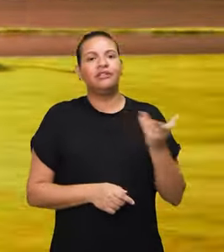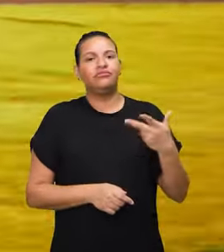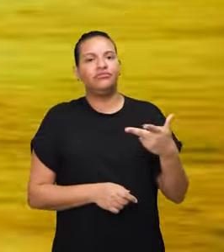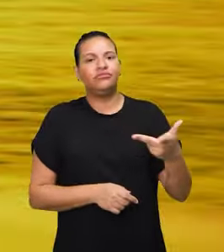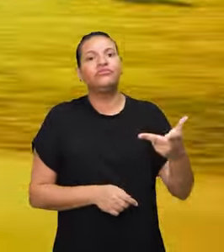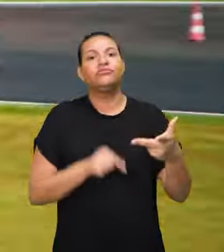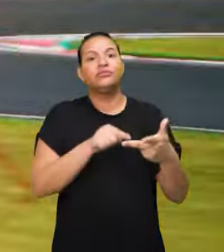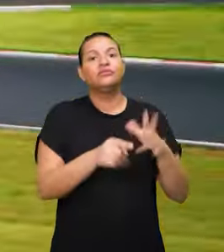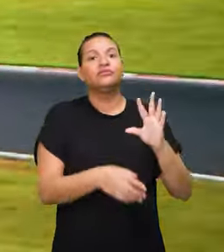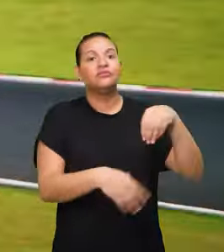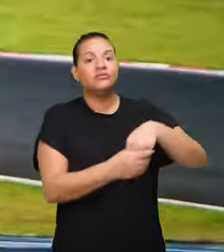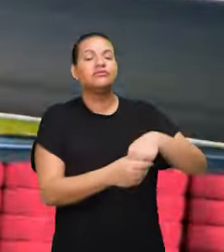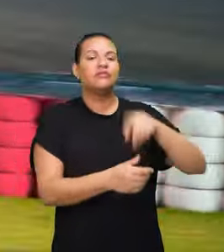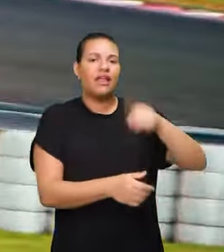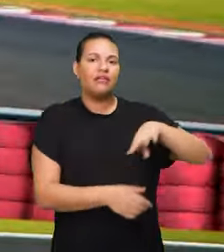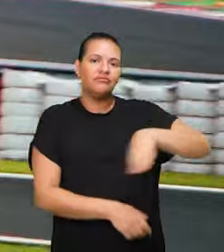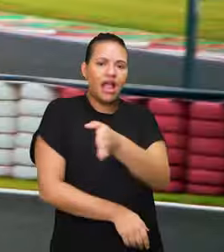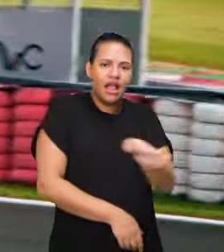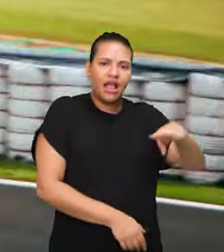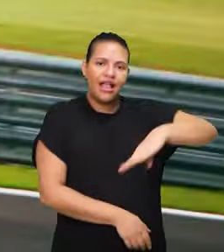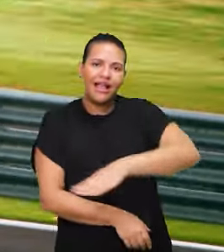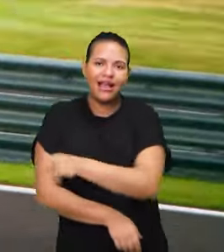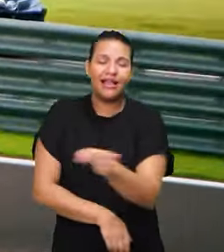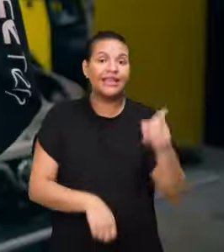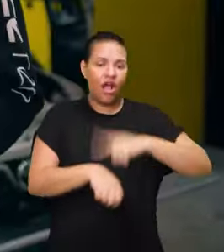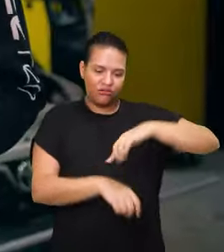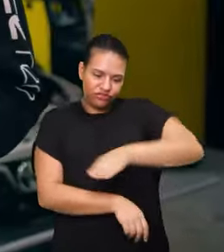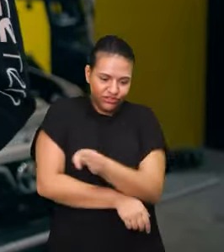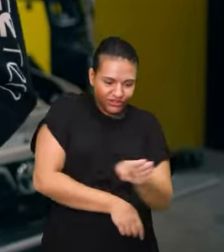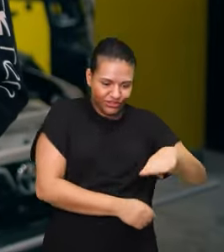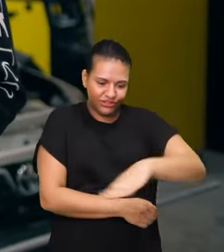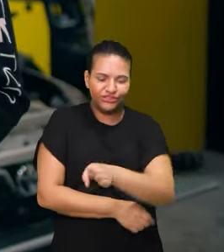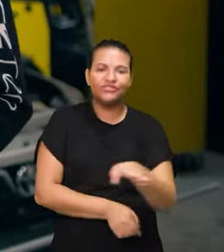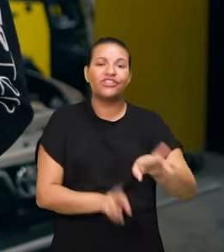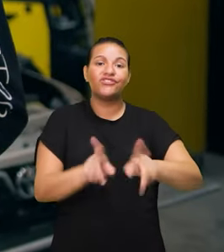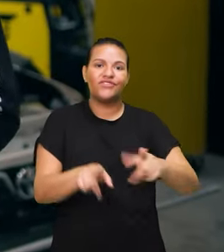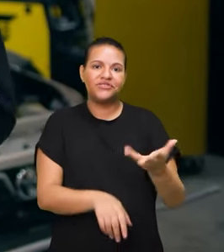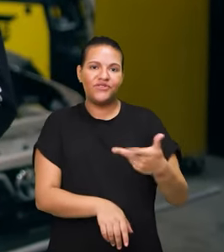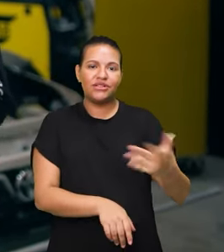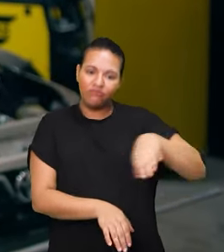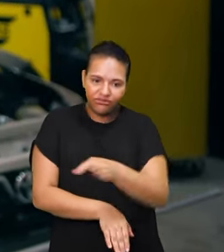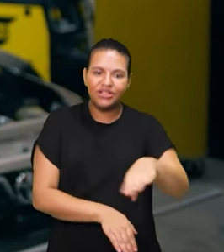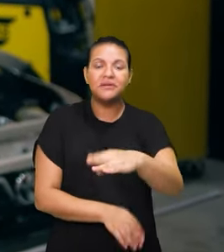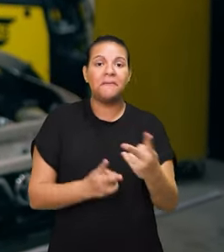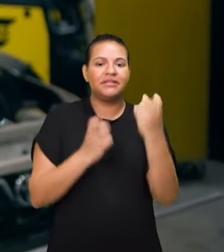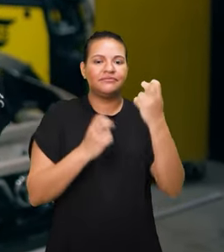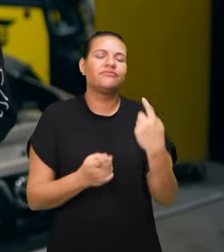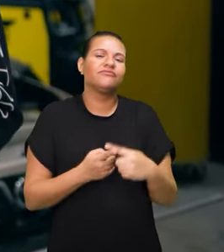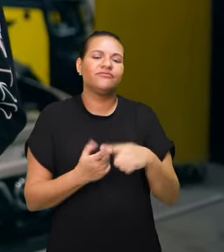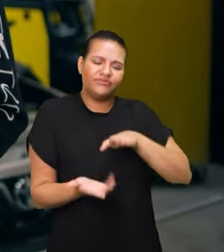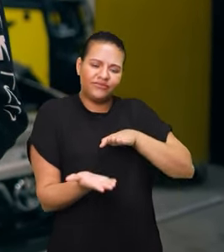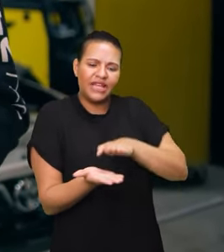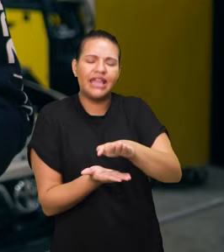grande diferença da da velocidade vai estar fazendo curva né O que o que na que está nos mostrando nos testes né então